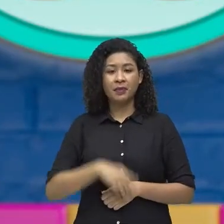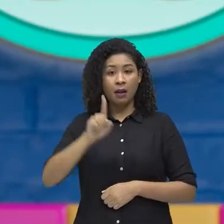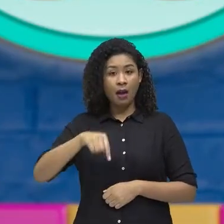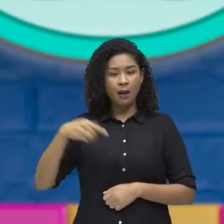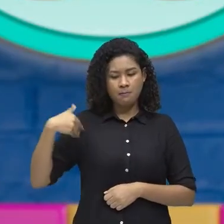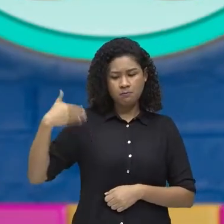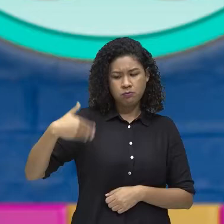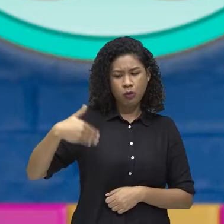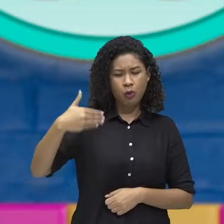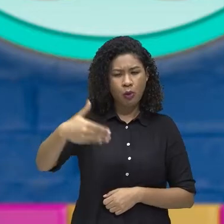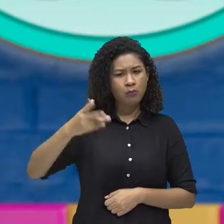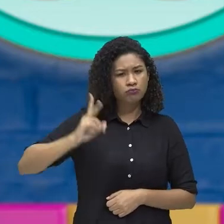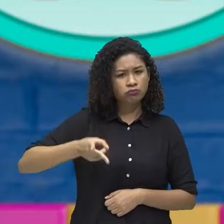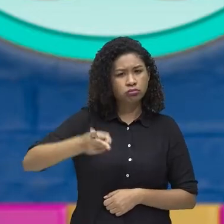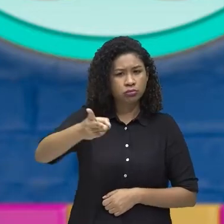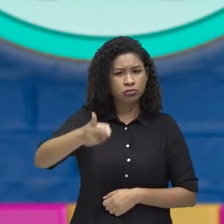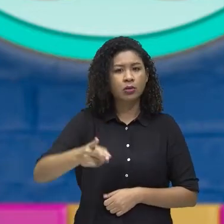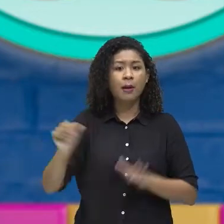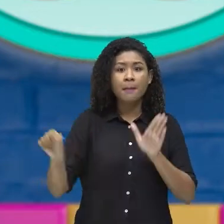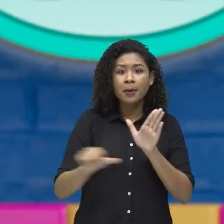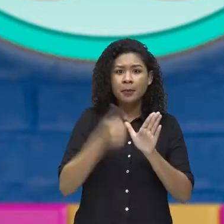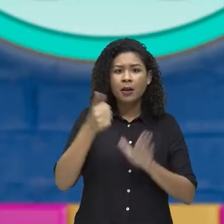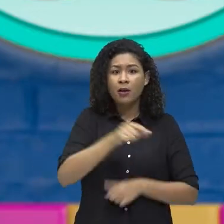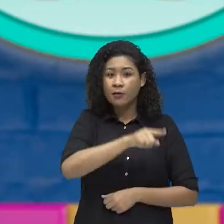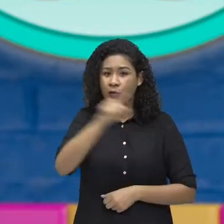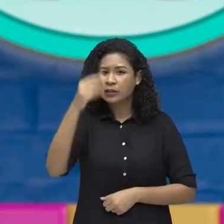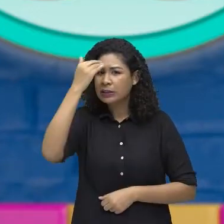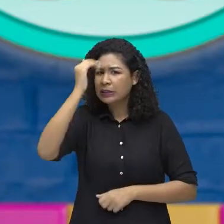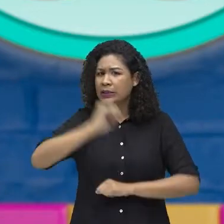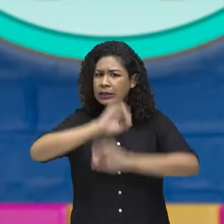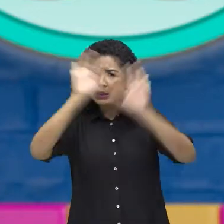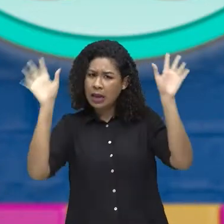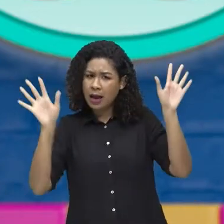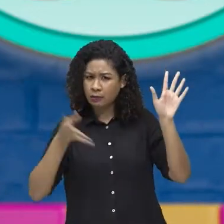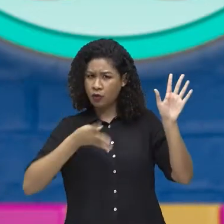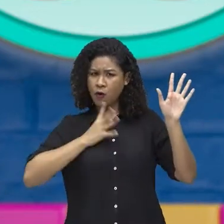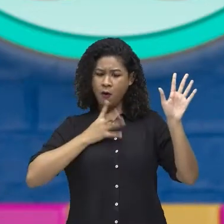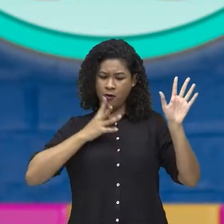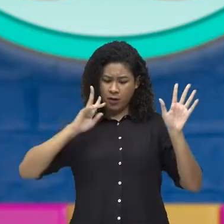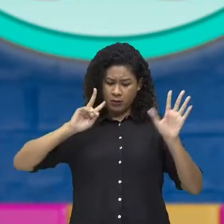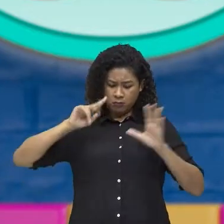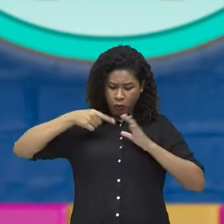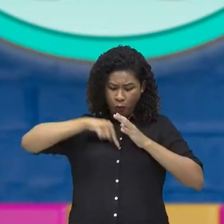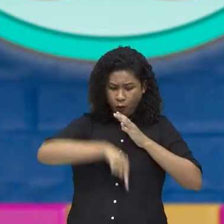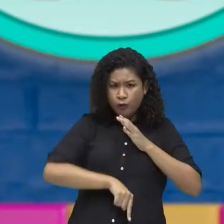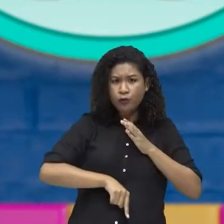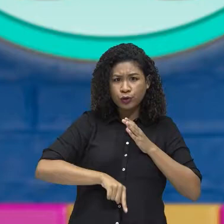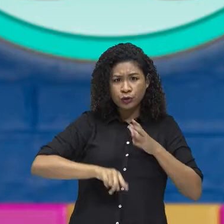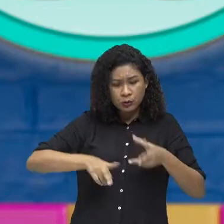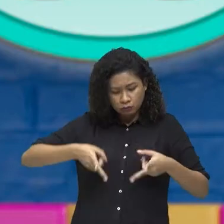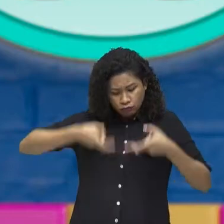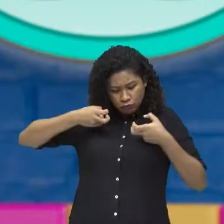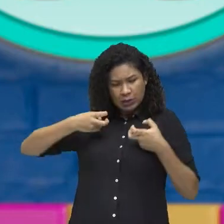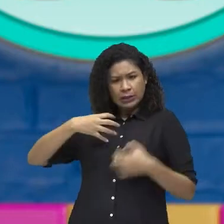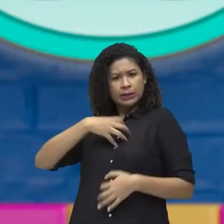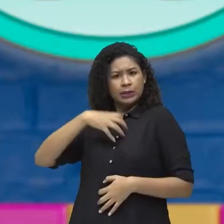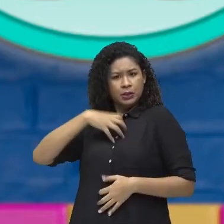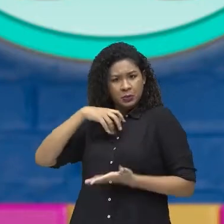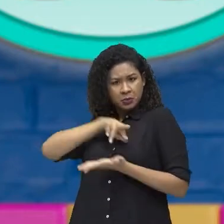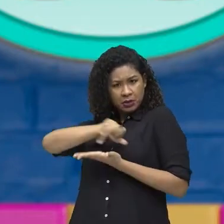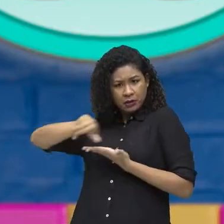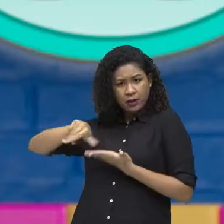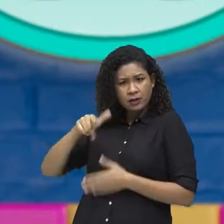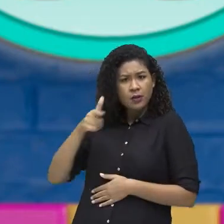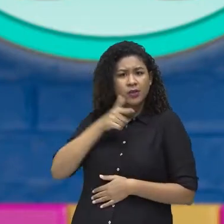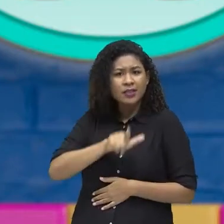Então, a gente trouxe primeiro uma chamada de você consegue compreender o que você sente? Você consegue reconhecer que sentimentos são esses? E aí, a